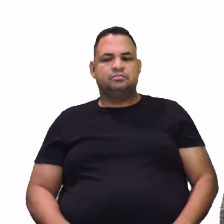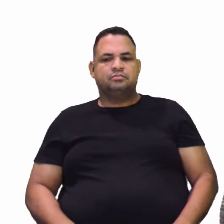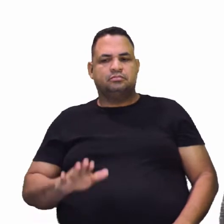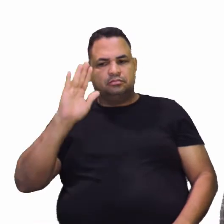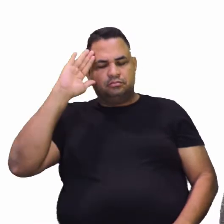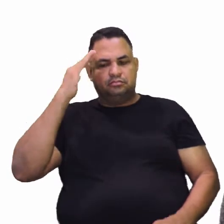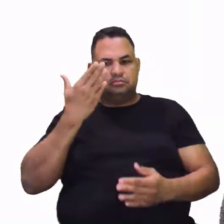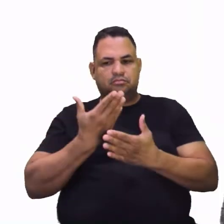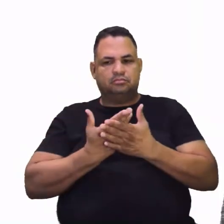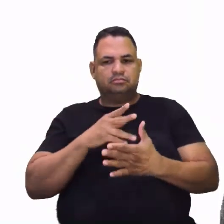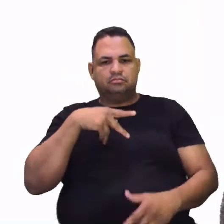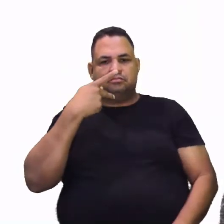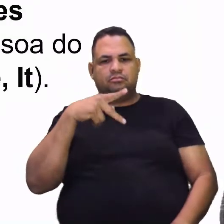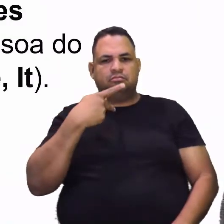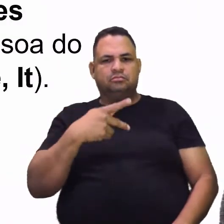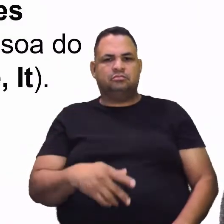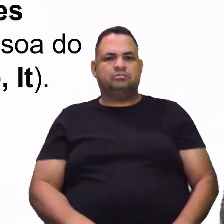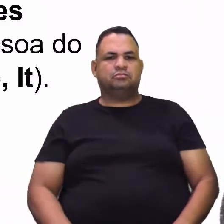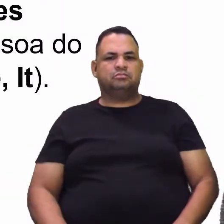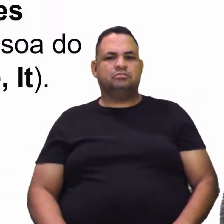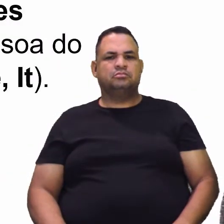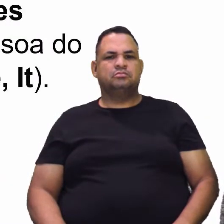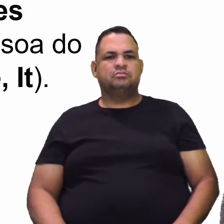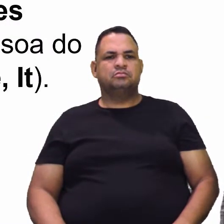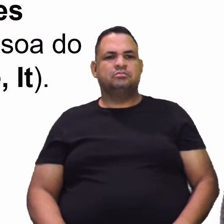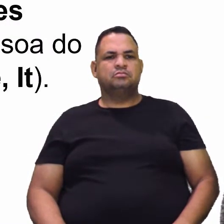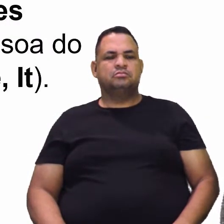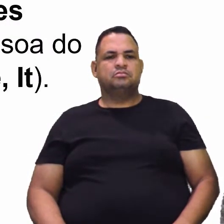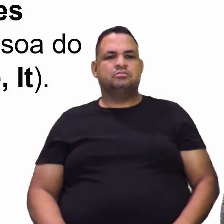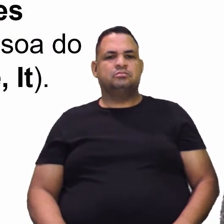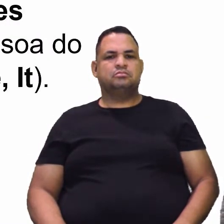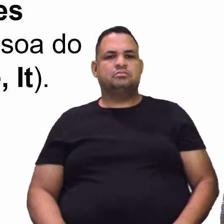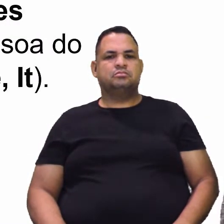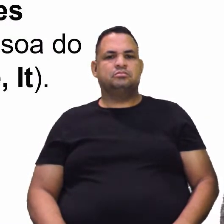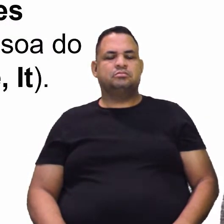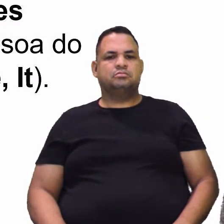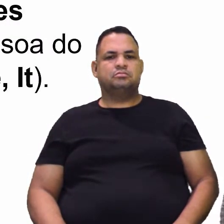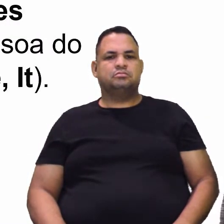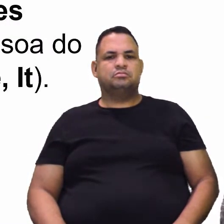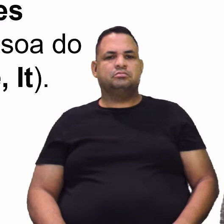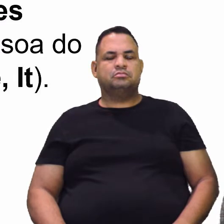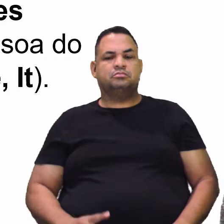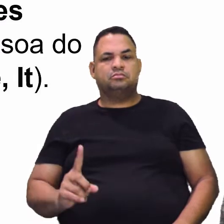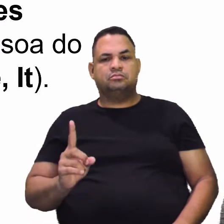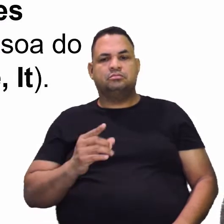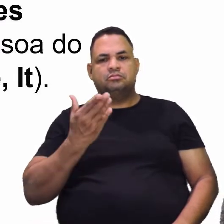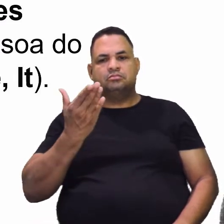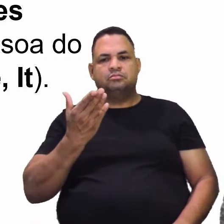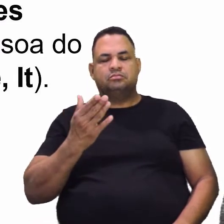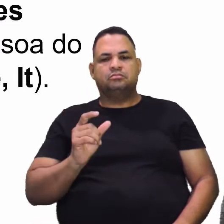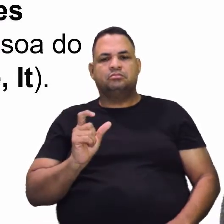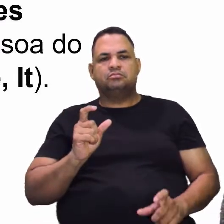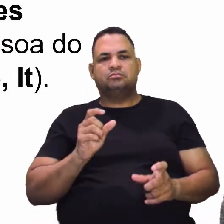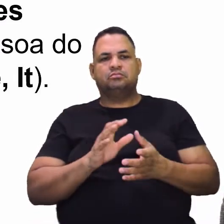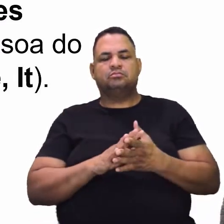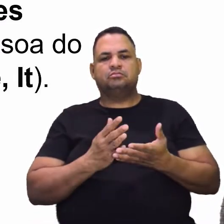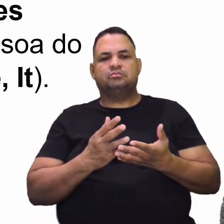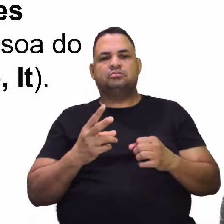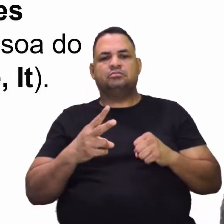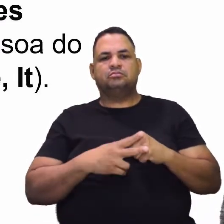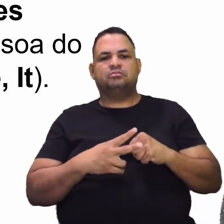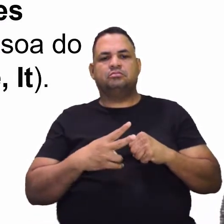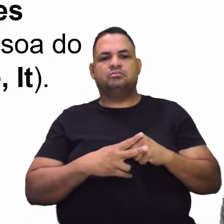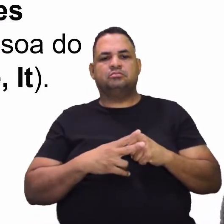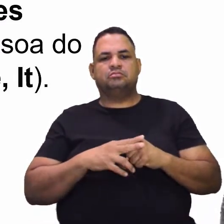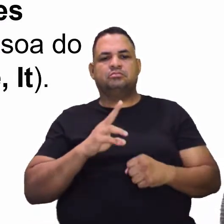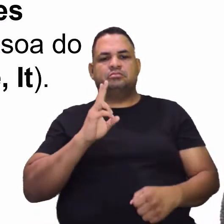eu acredito que eu tenha comentado, volta lá na negação, que ó, na negação, presta bem atenção, o meu verbo work,